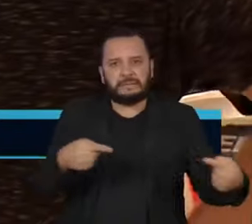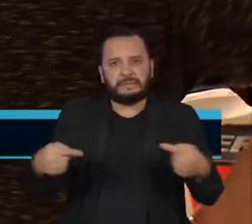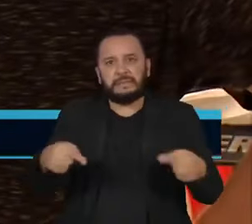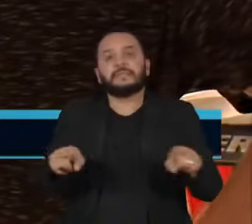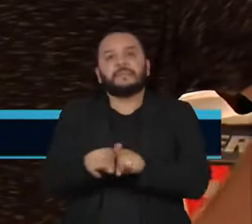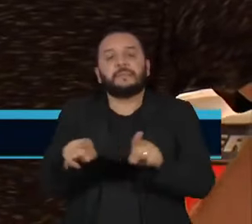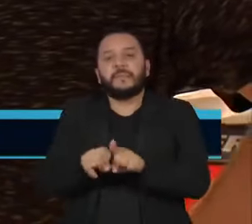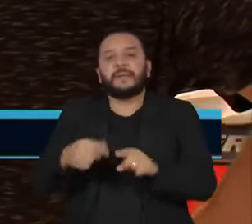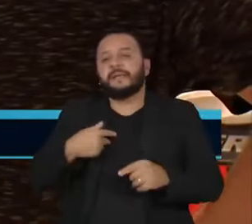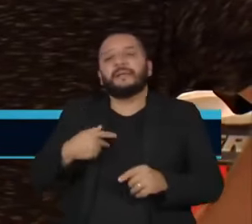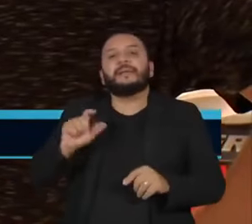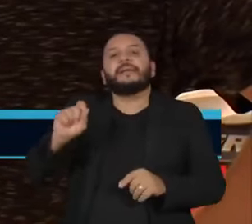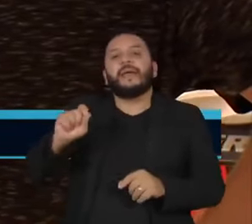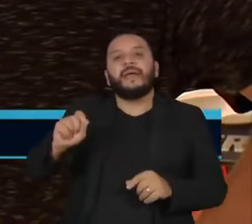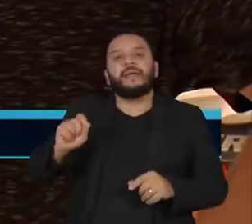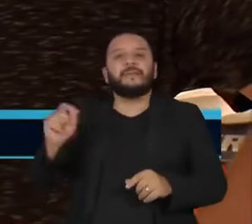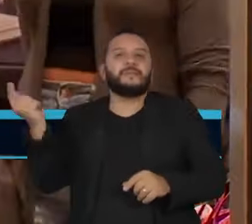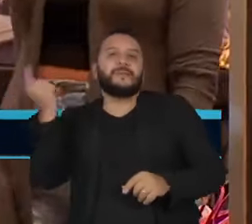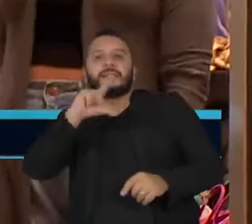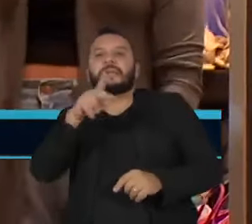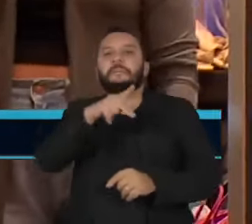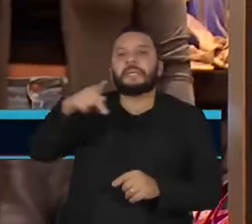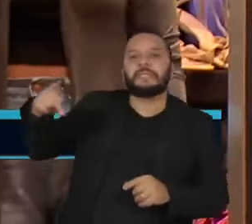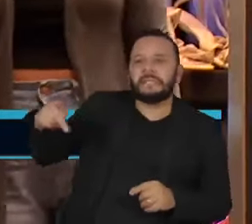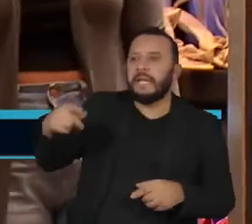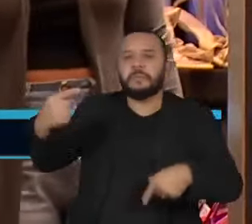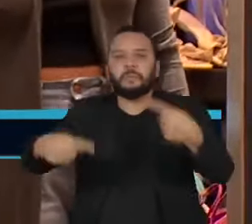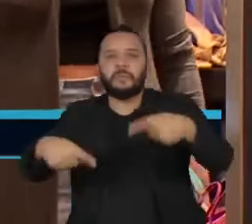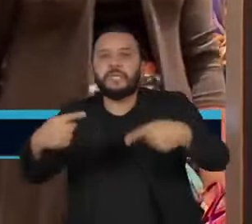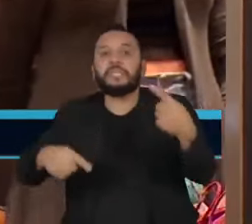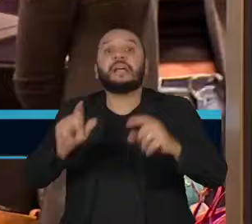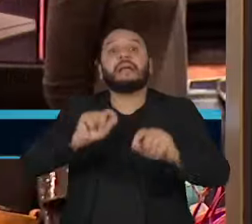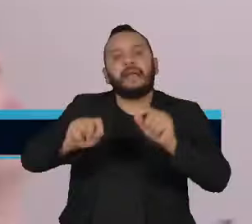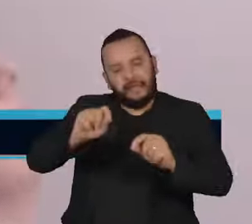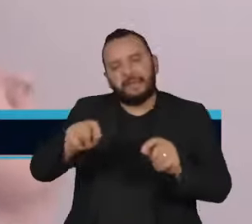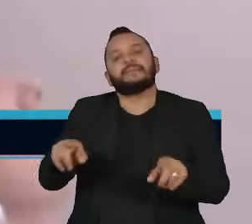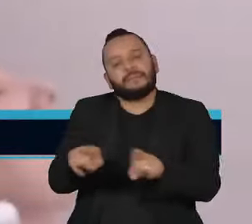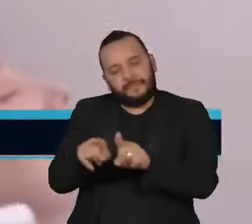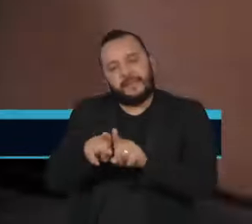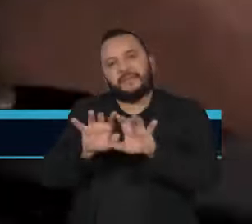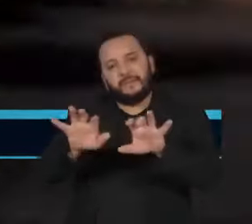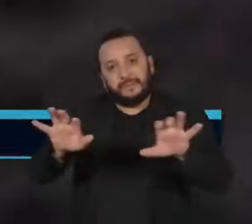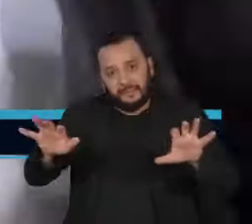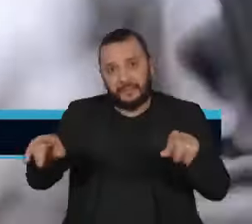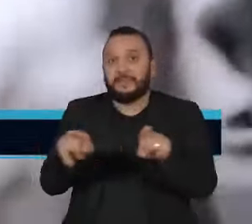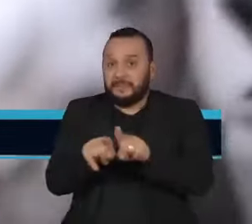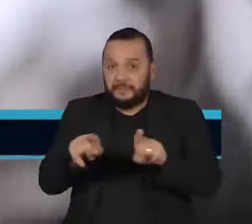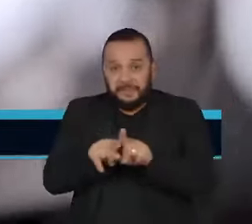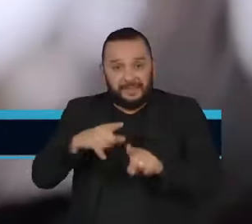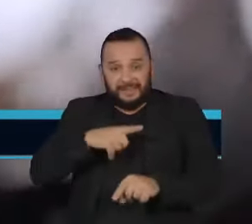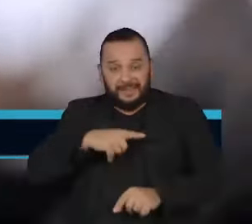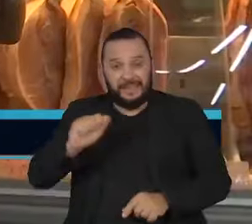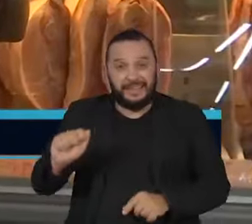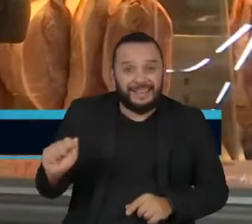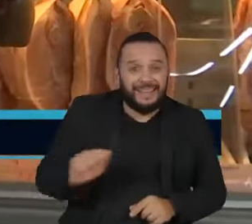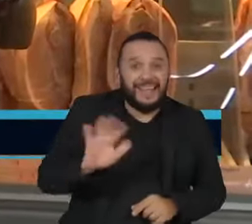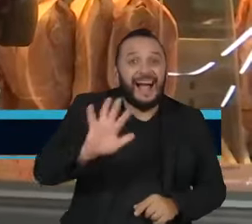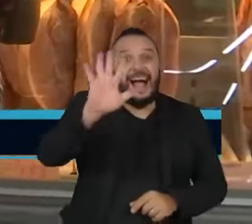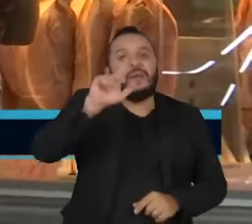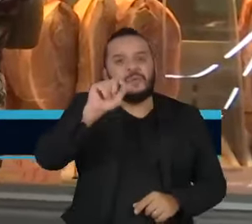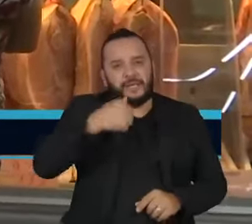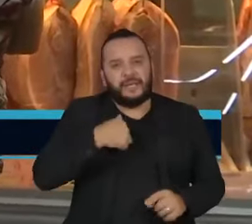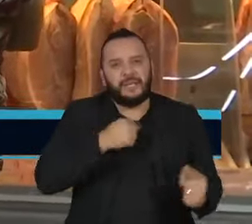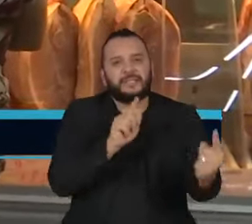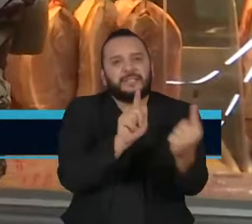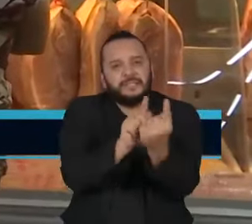política. O relatório aponta que a alta dos preços no setor de serviços atrasa o processo de desinflação.